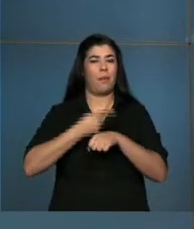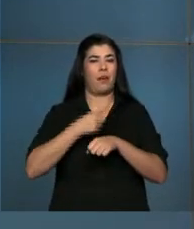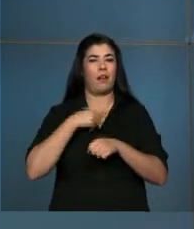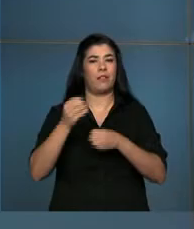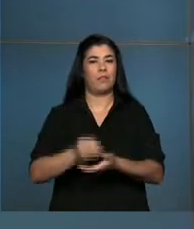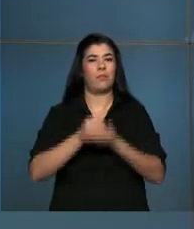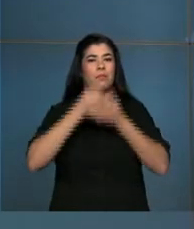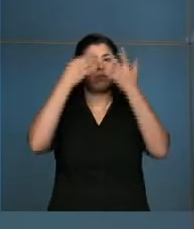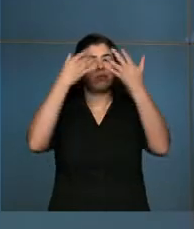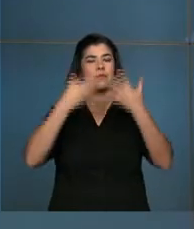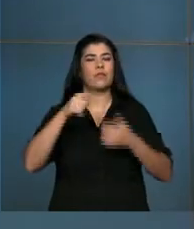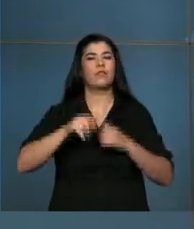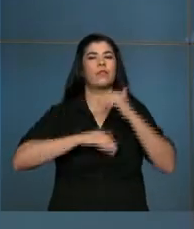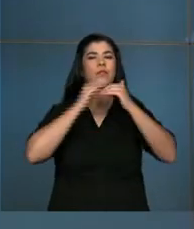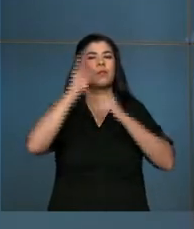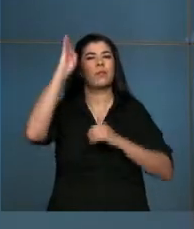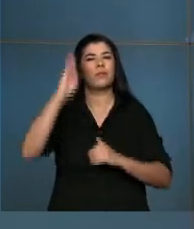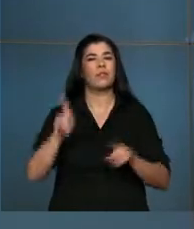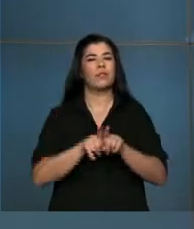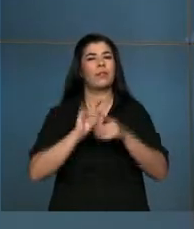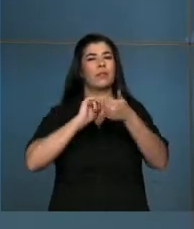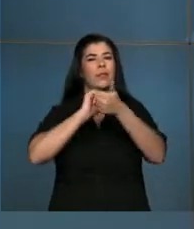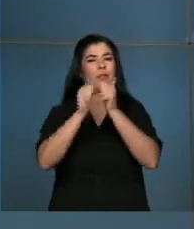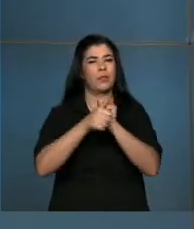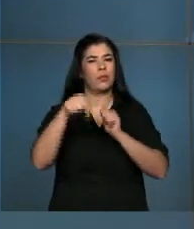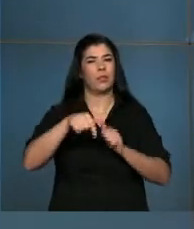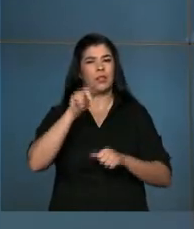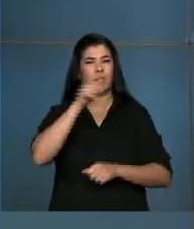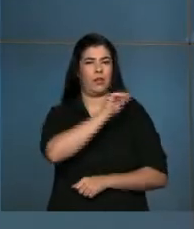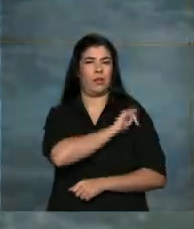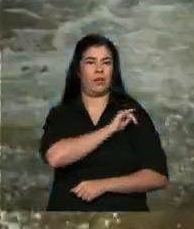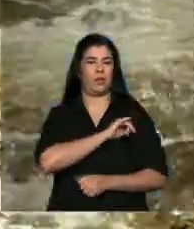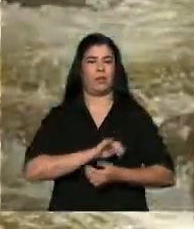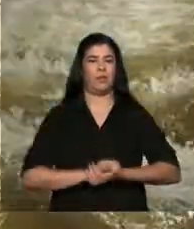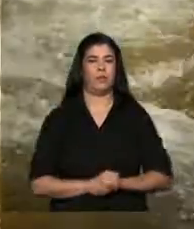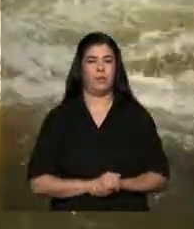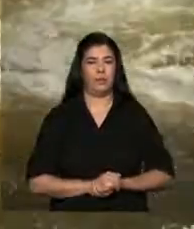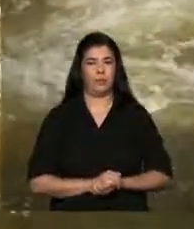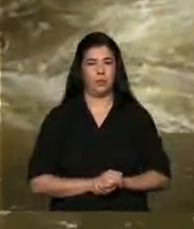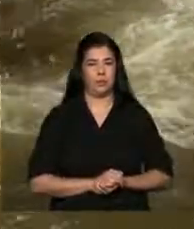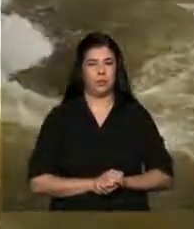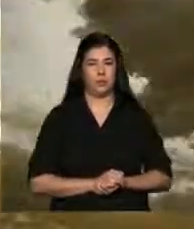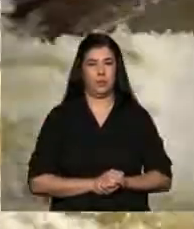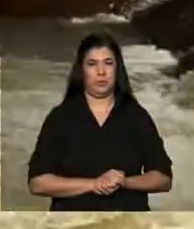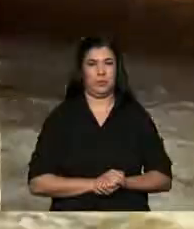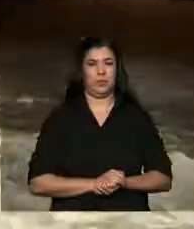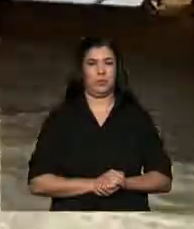modalidade no Brasil e sobre os Jogos Rio 2016.